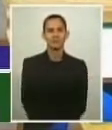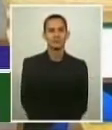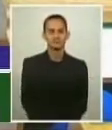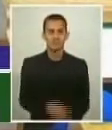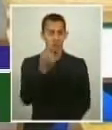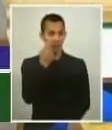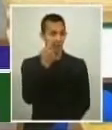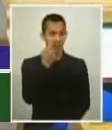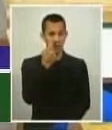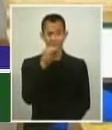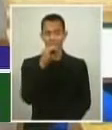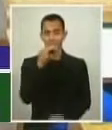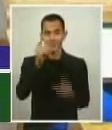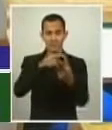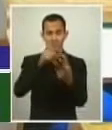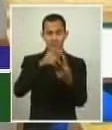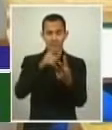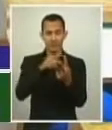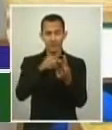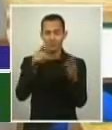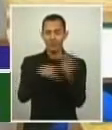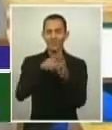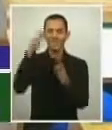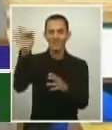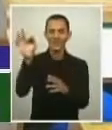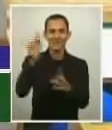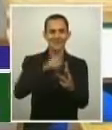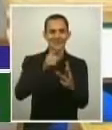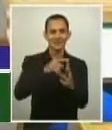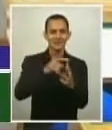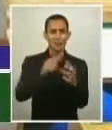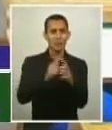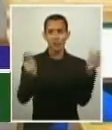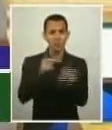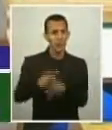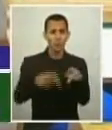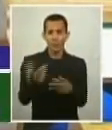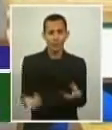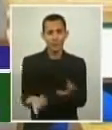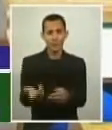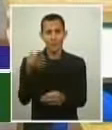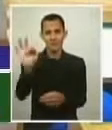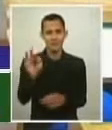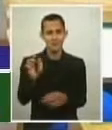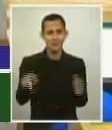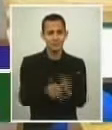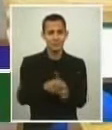bom então vejam o chamado terceiro estado na França era a imensa maioria da população francesa